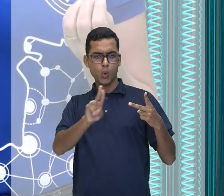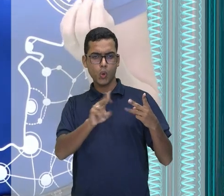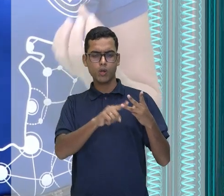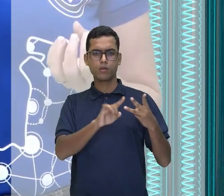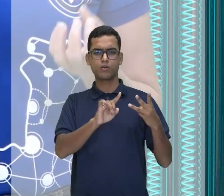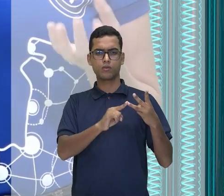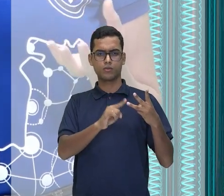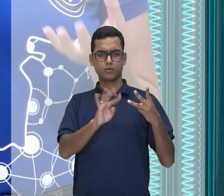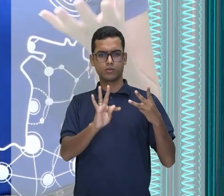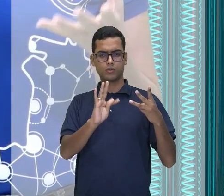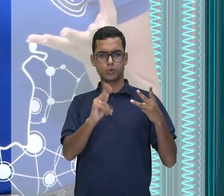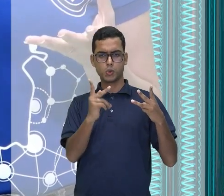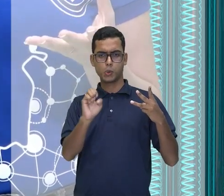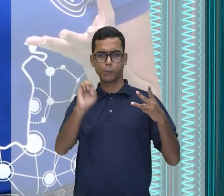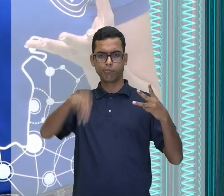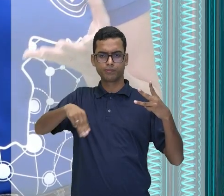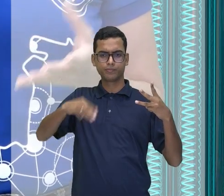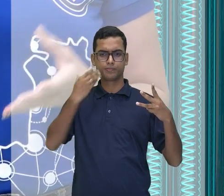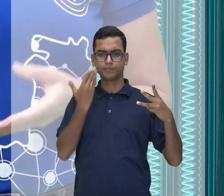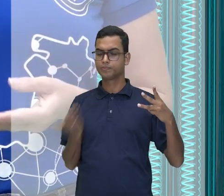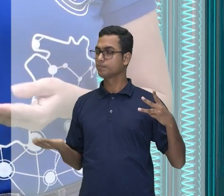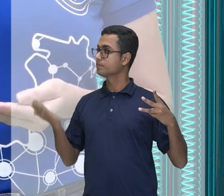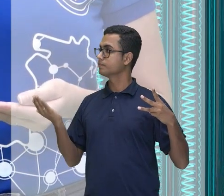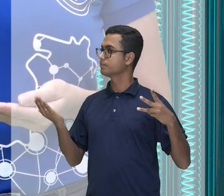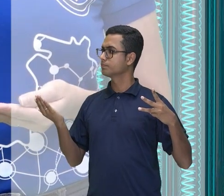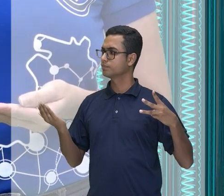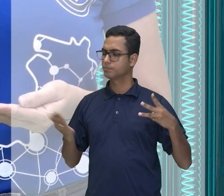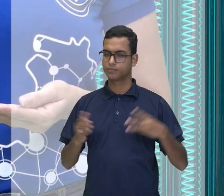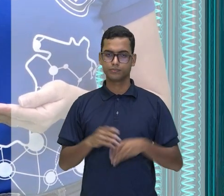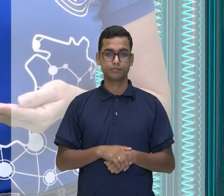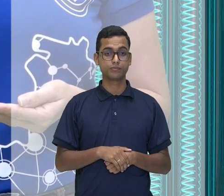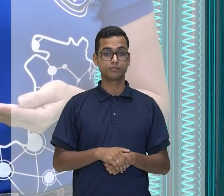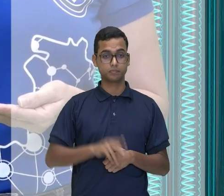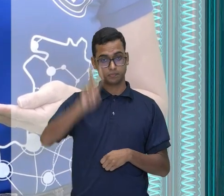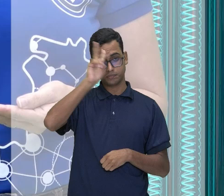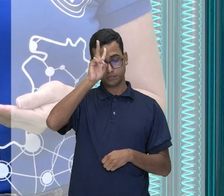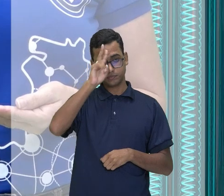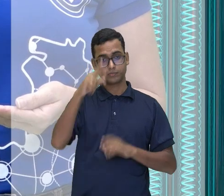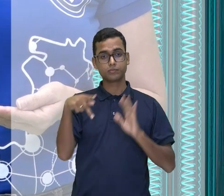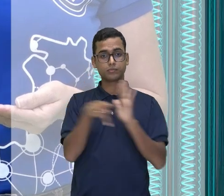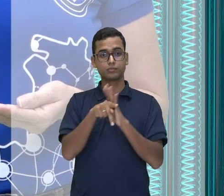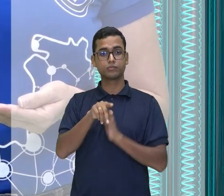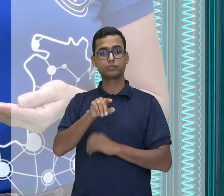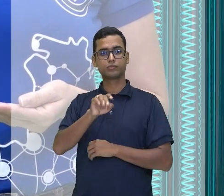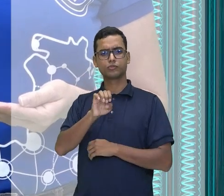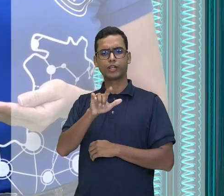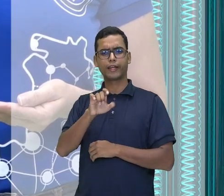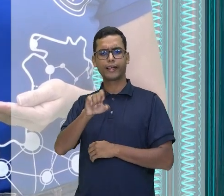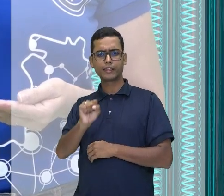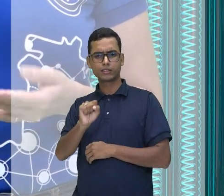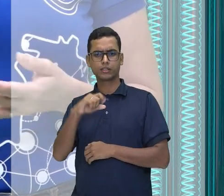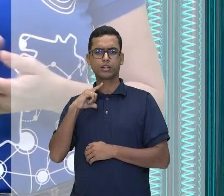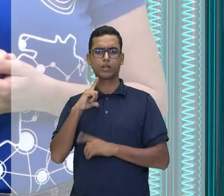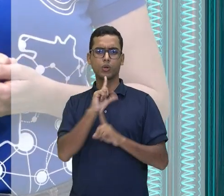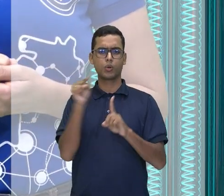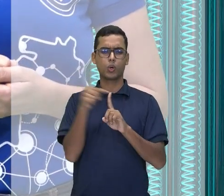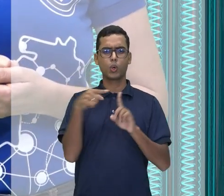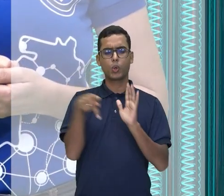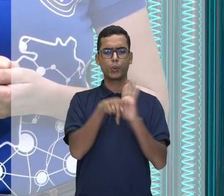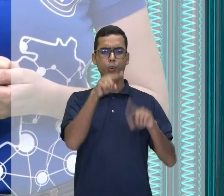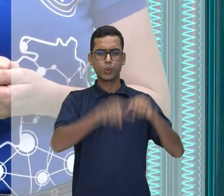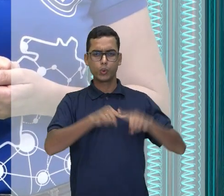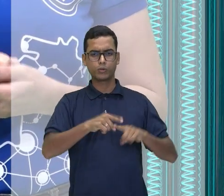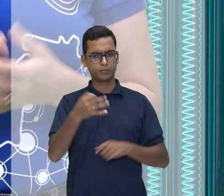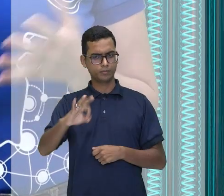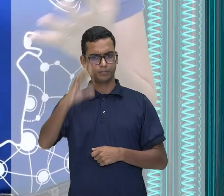amo, adoro brincar com eles. Então, lembrando que esse eles tem função de objeto. Então, é um desses aqui que eu vou utilizar,